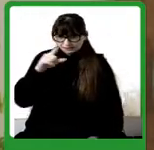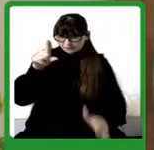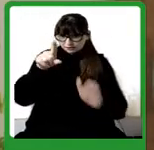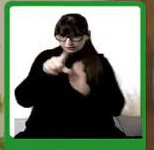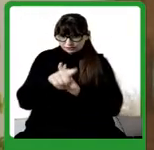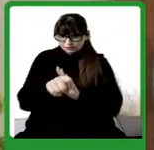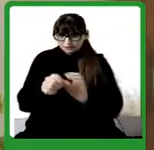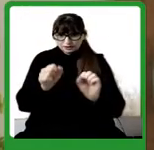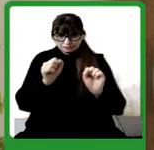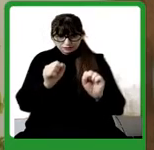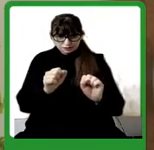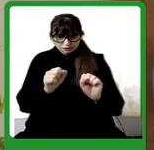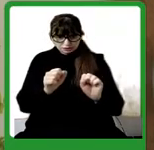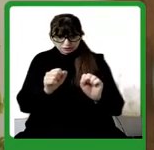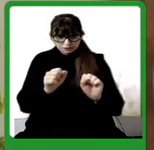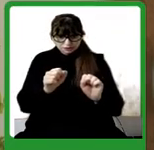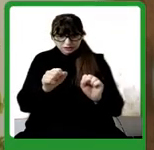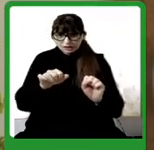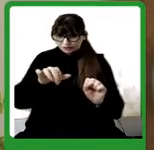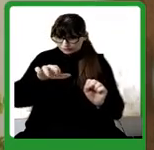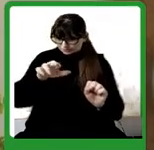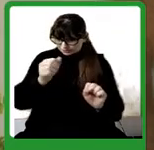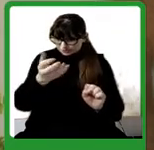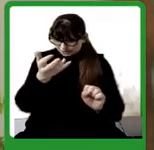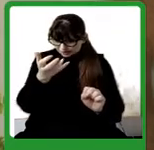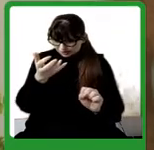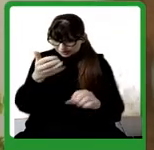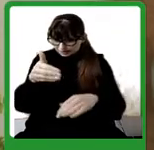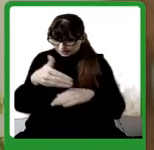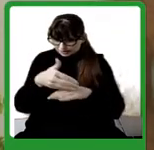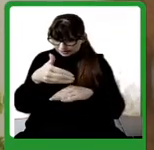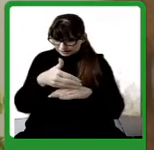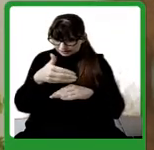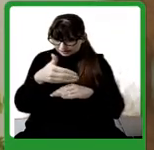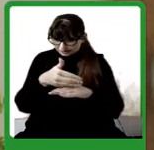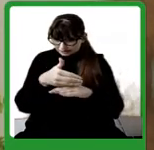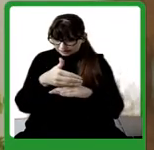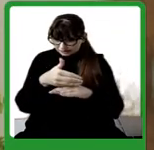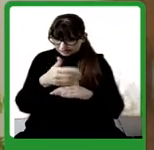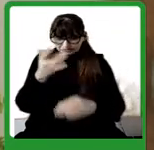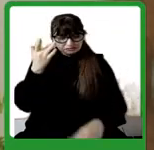mim parece que a Dona Maria vai vir também, boatos, más línguas me contaram.